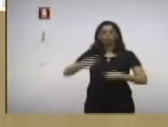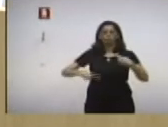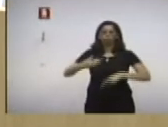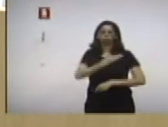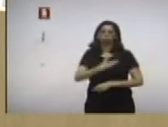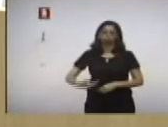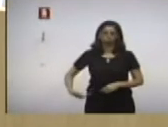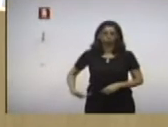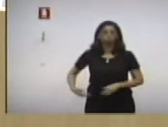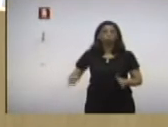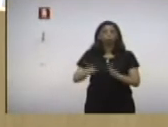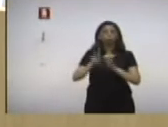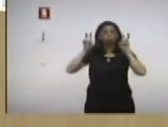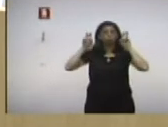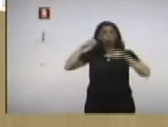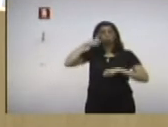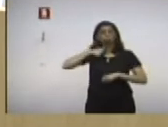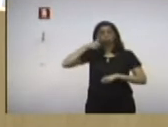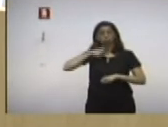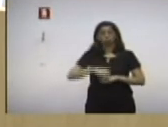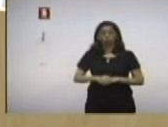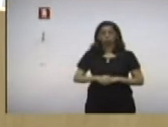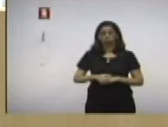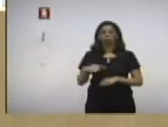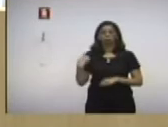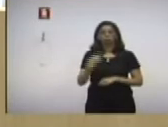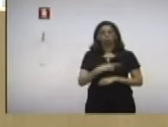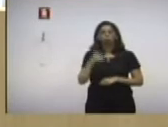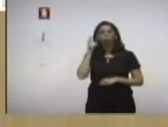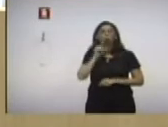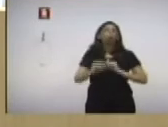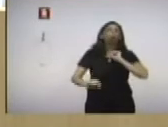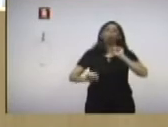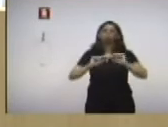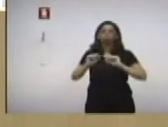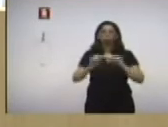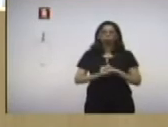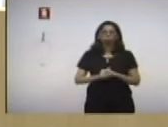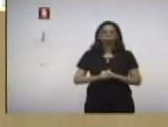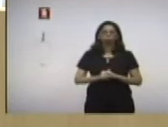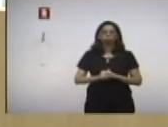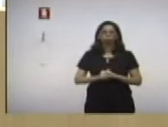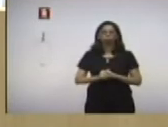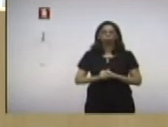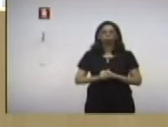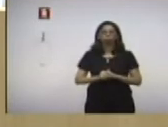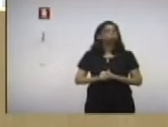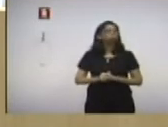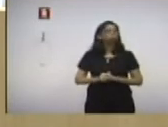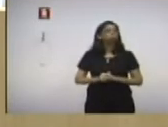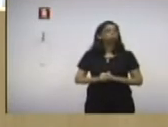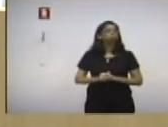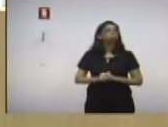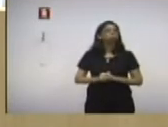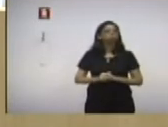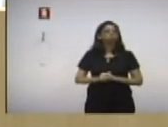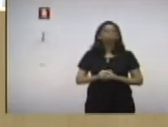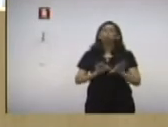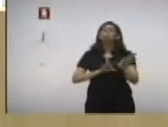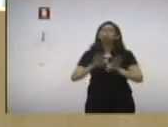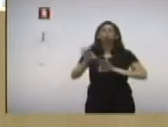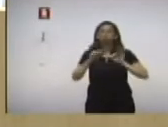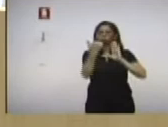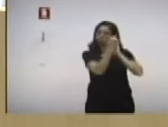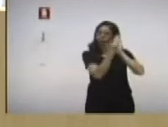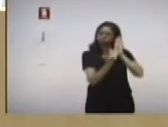voltadas para as mulheres e que nós consigamos trazer para o município várias várias vários